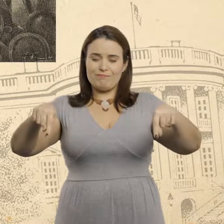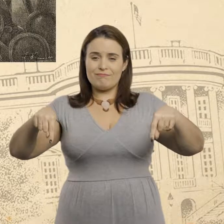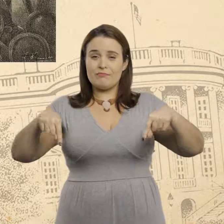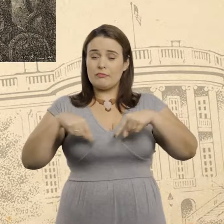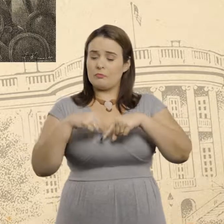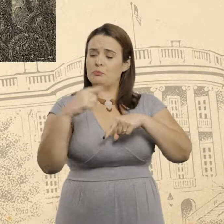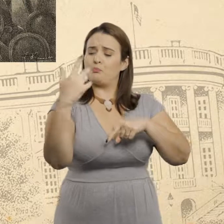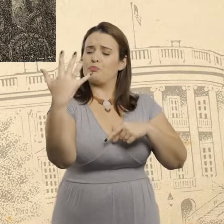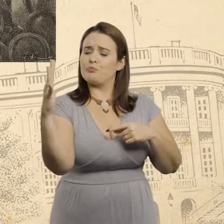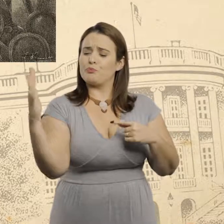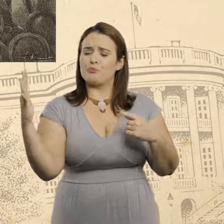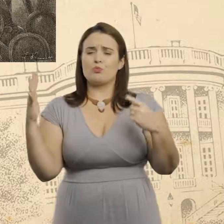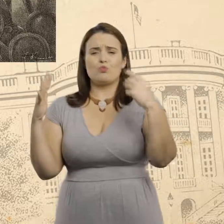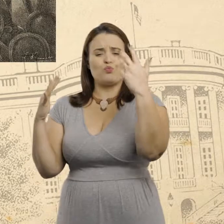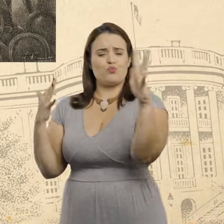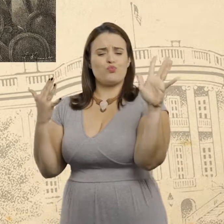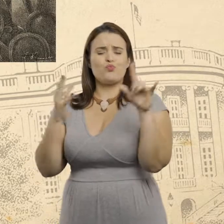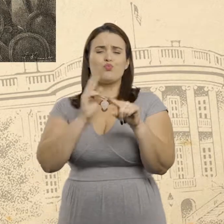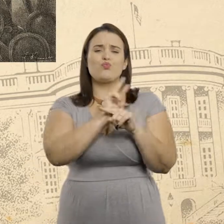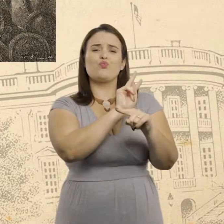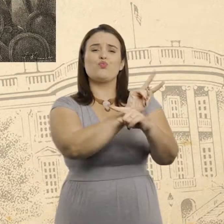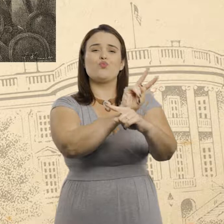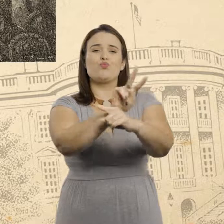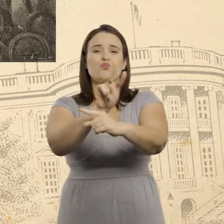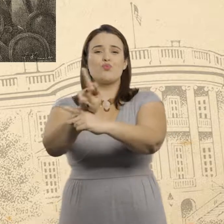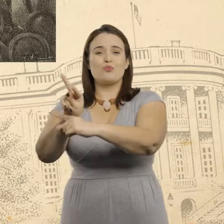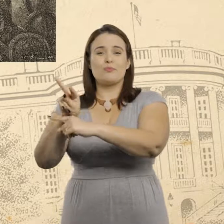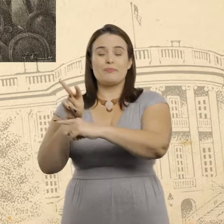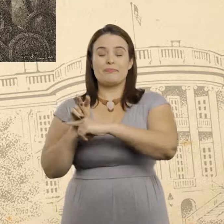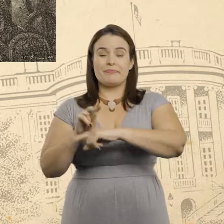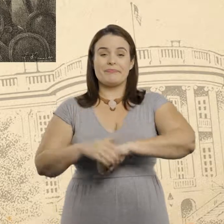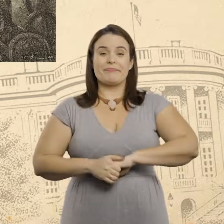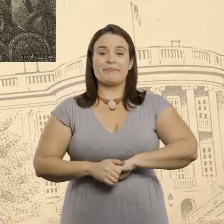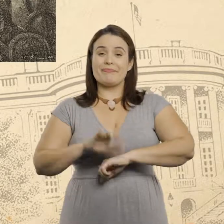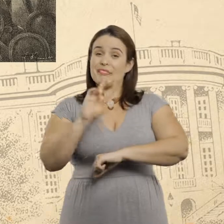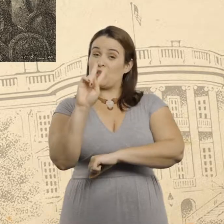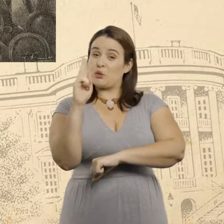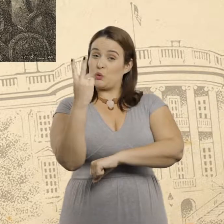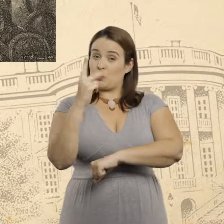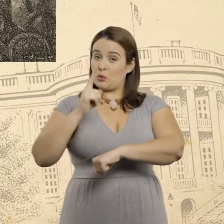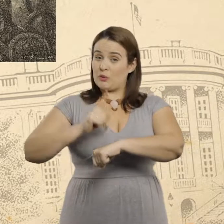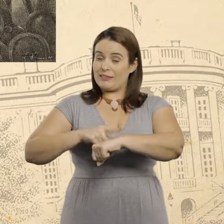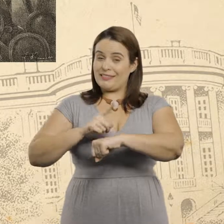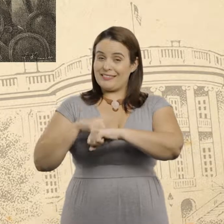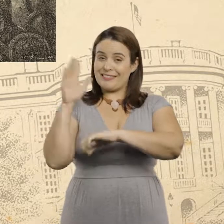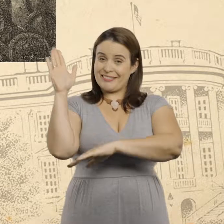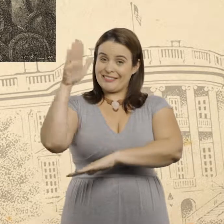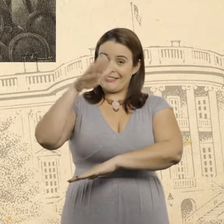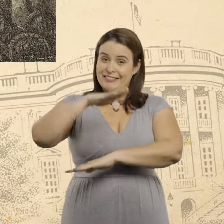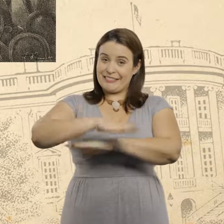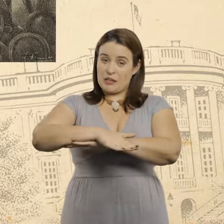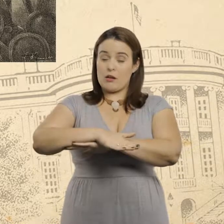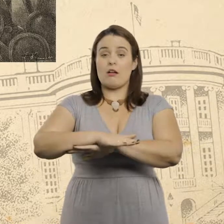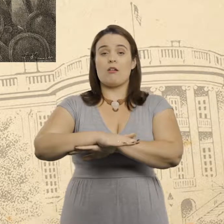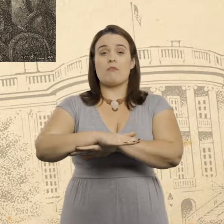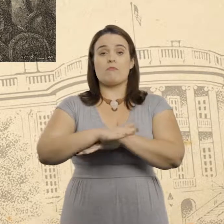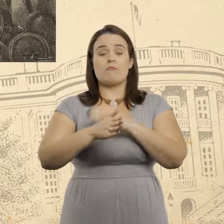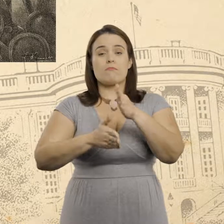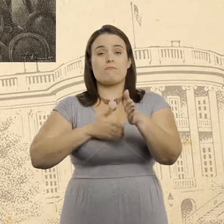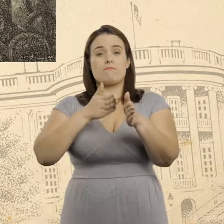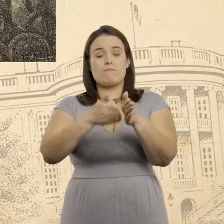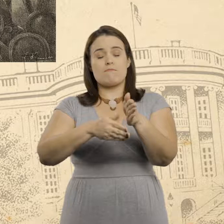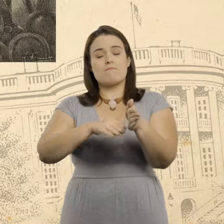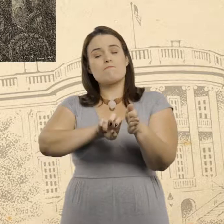muito bem cultivado e arrumado pelos Mormons. Às 2 da tarde, os passageiros desceram na estação de